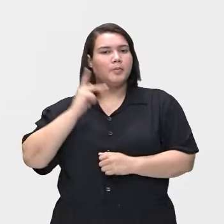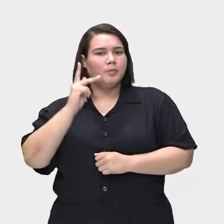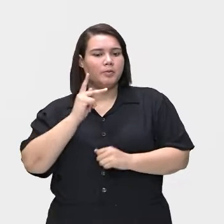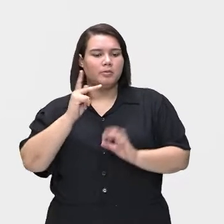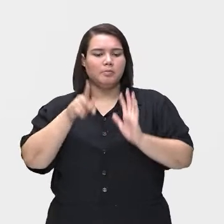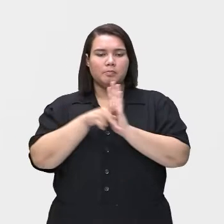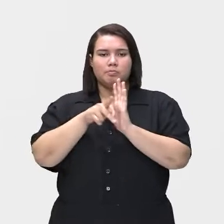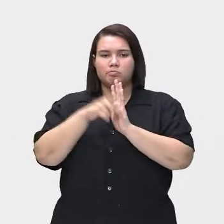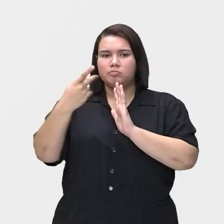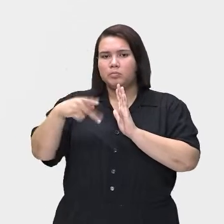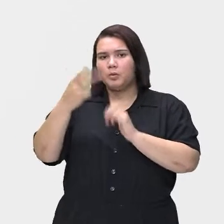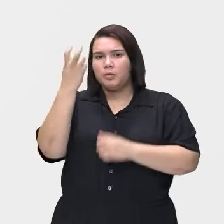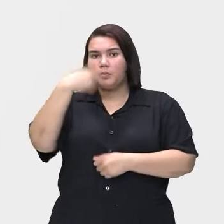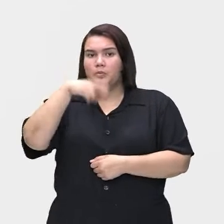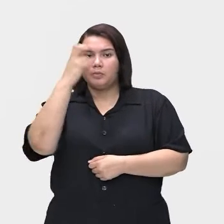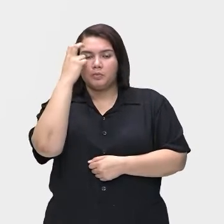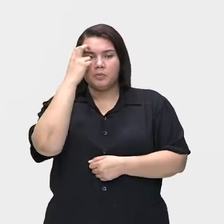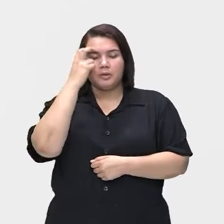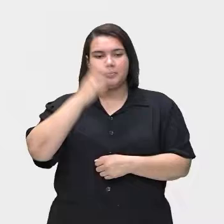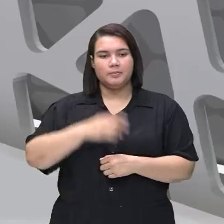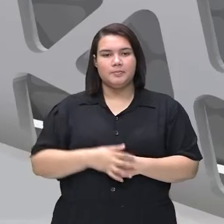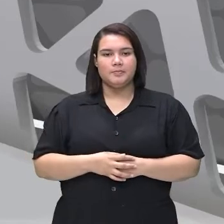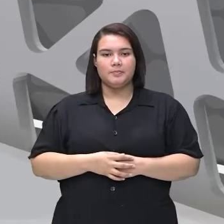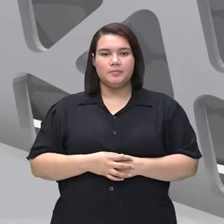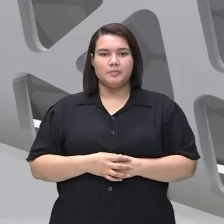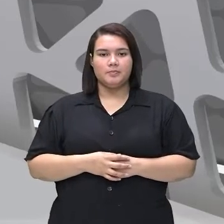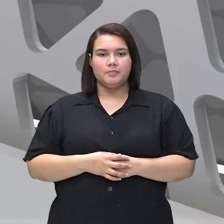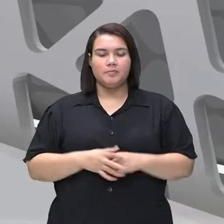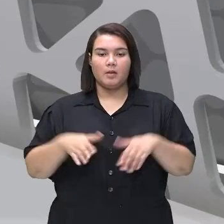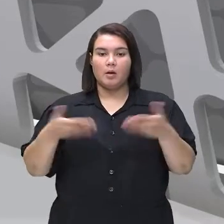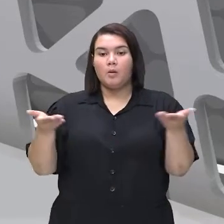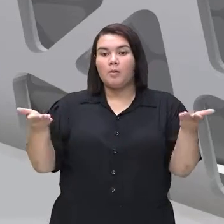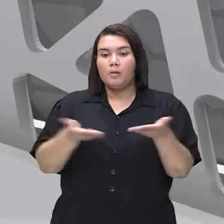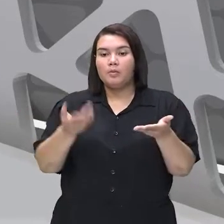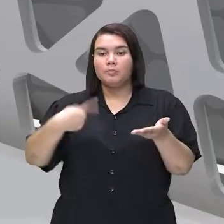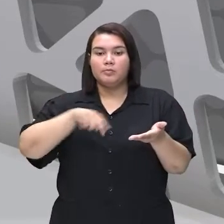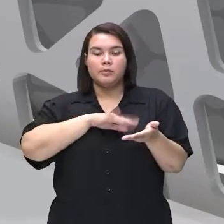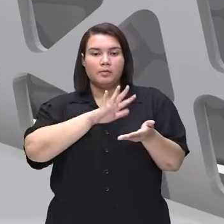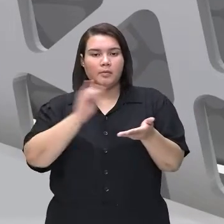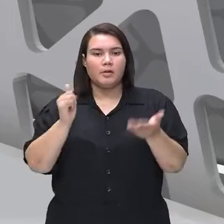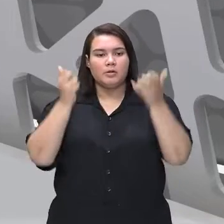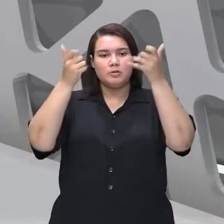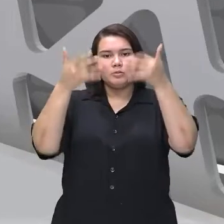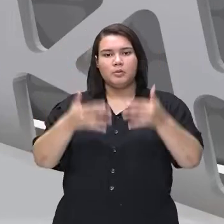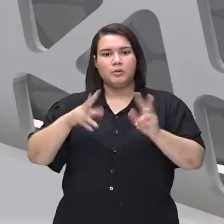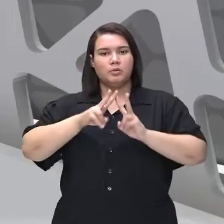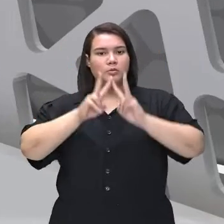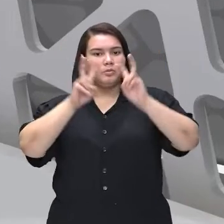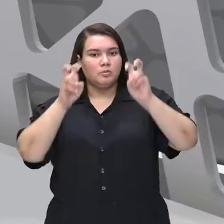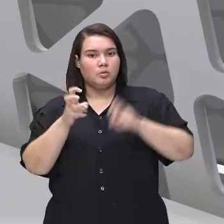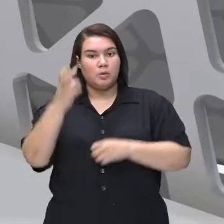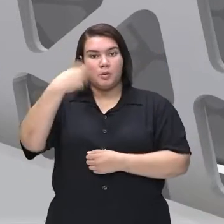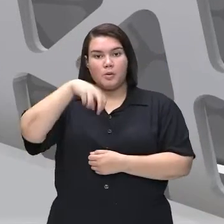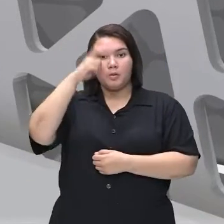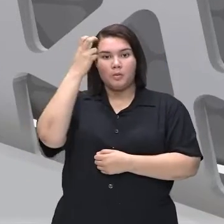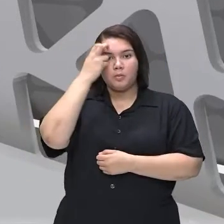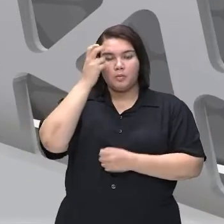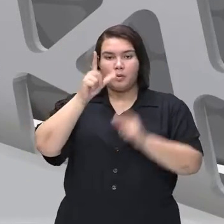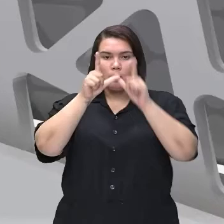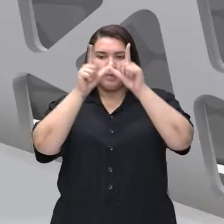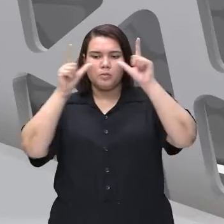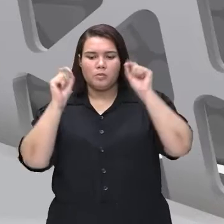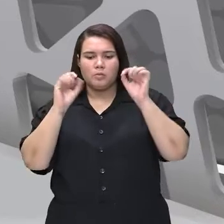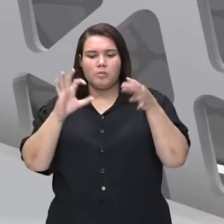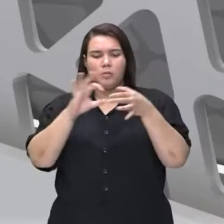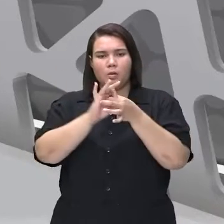de organização política. Hoje nós vamos falar um pouquinho sobre a cultura